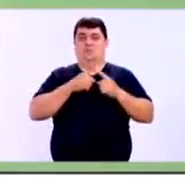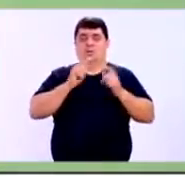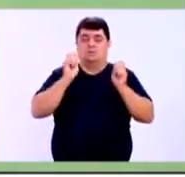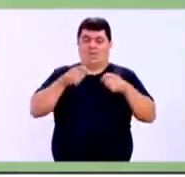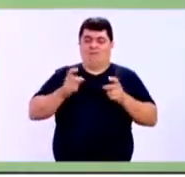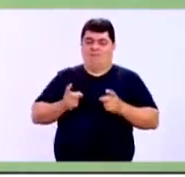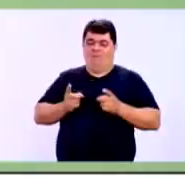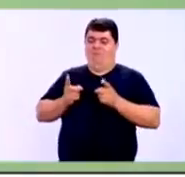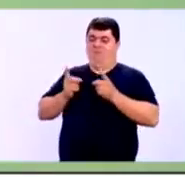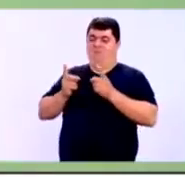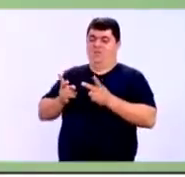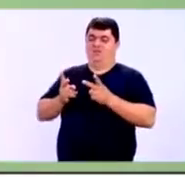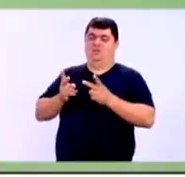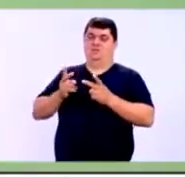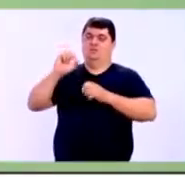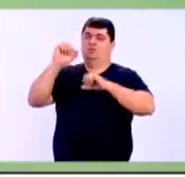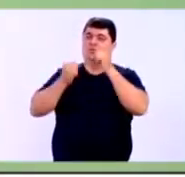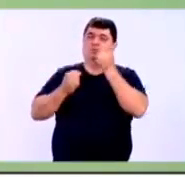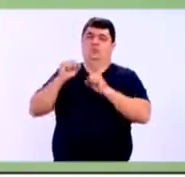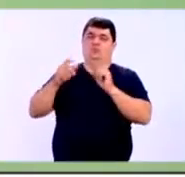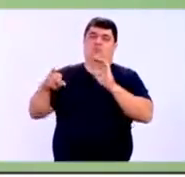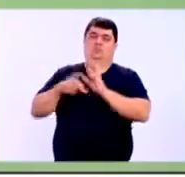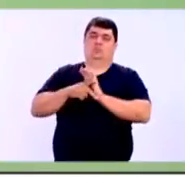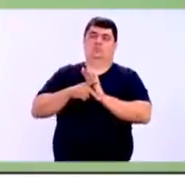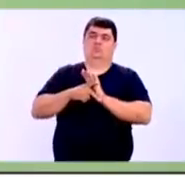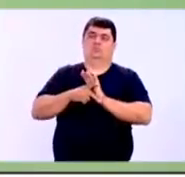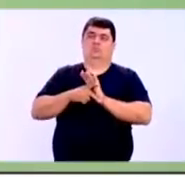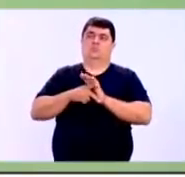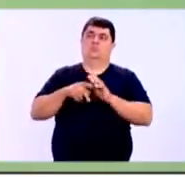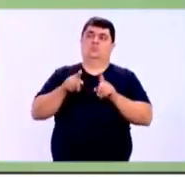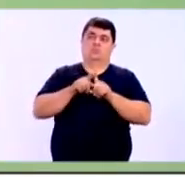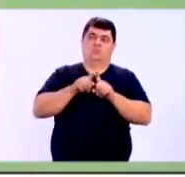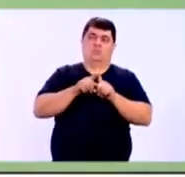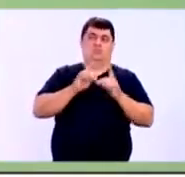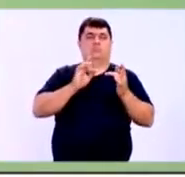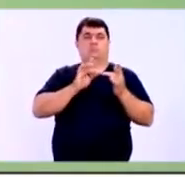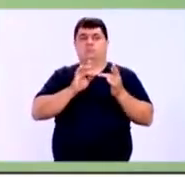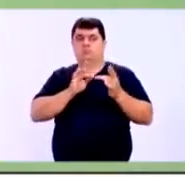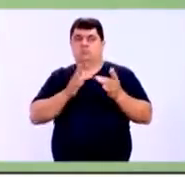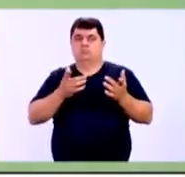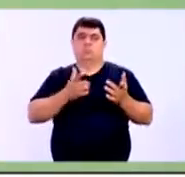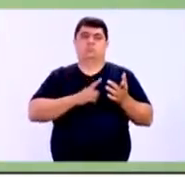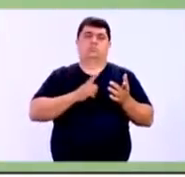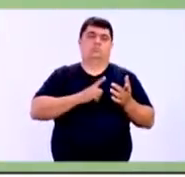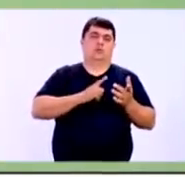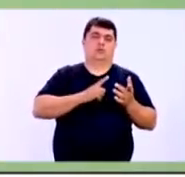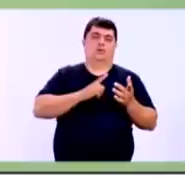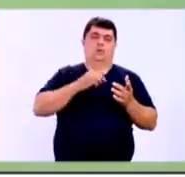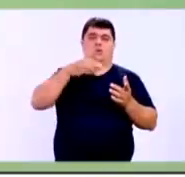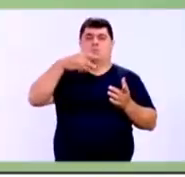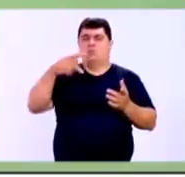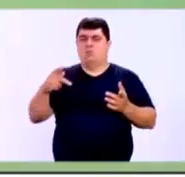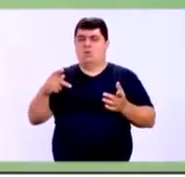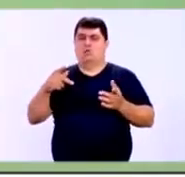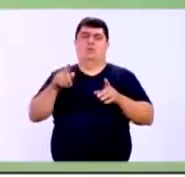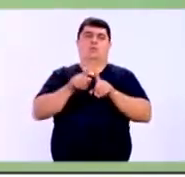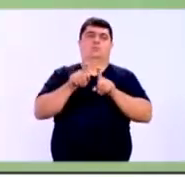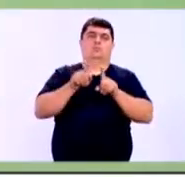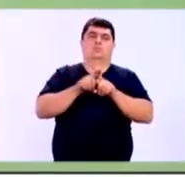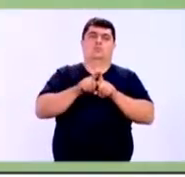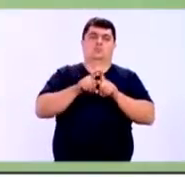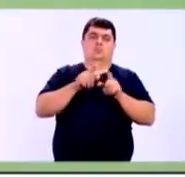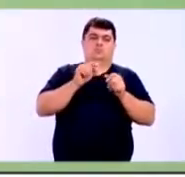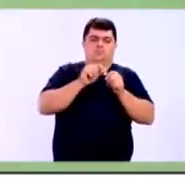comercialização em termos industriais. Pode estar relacionado com os estoques de matéria-prima, estoques em fase